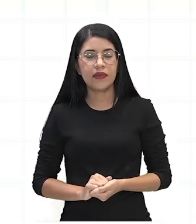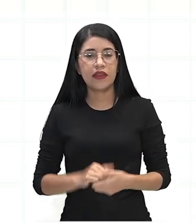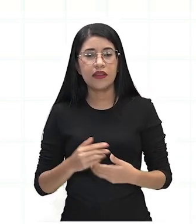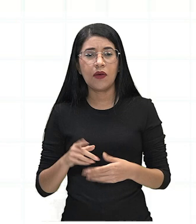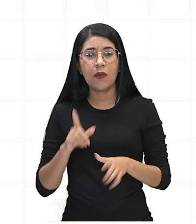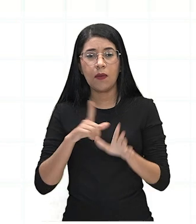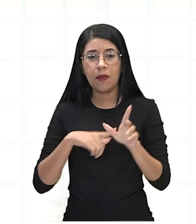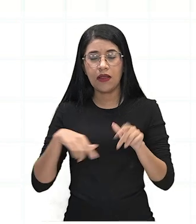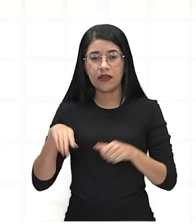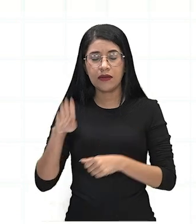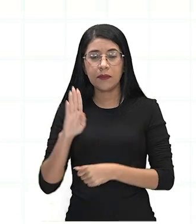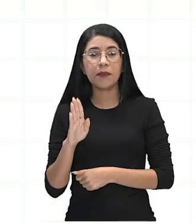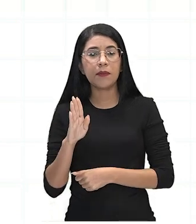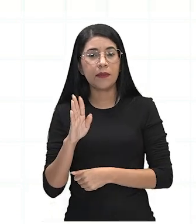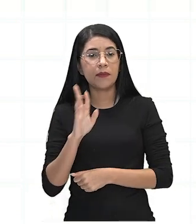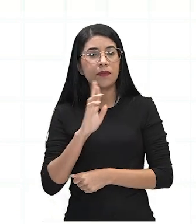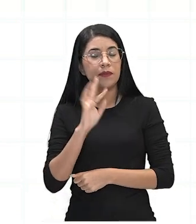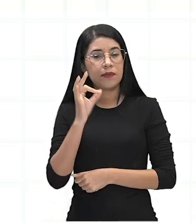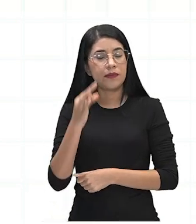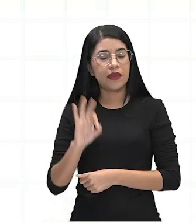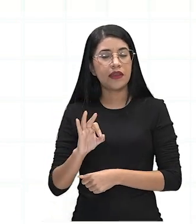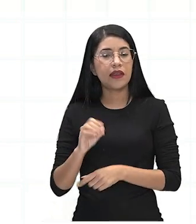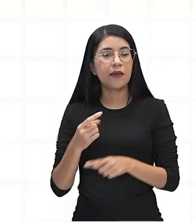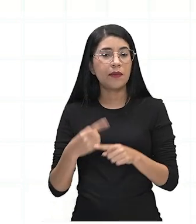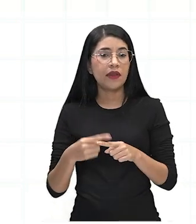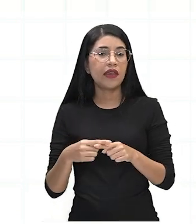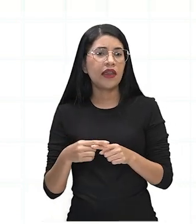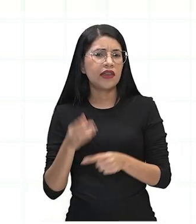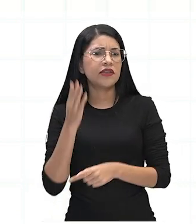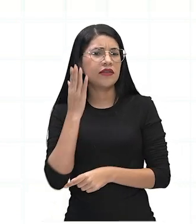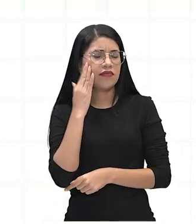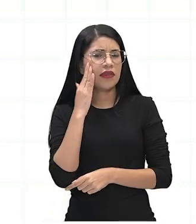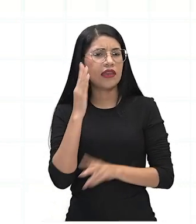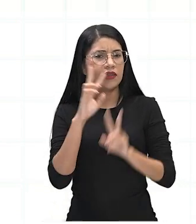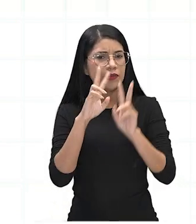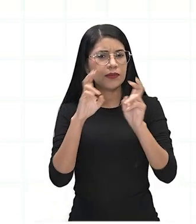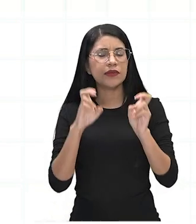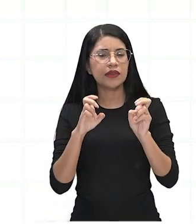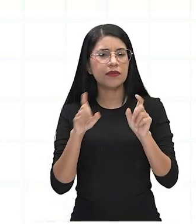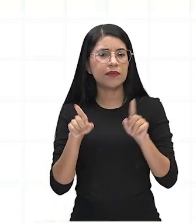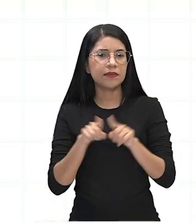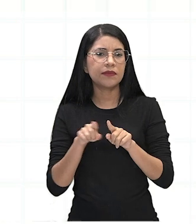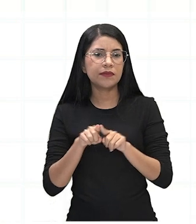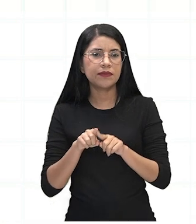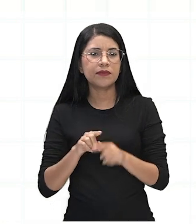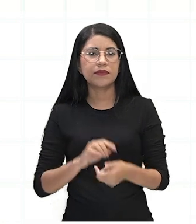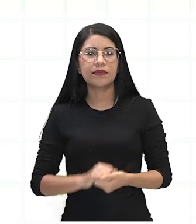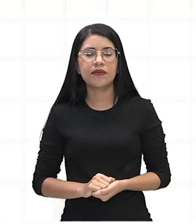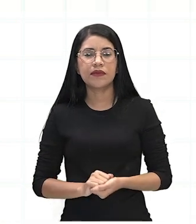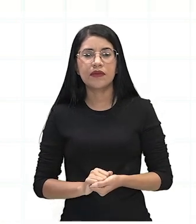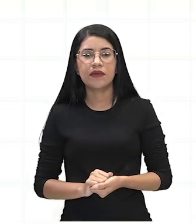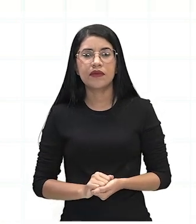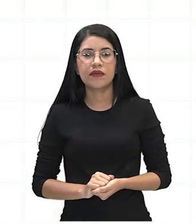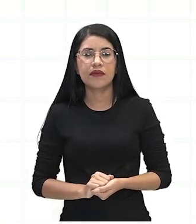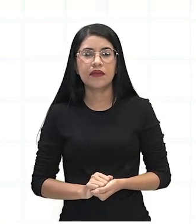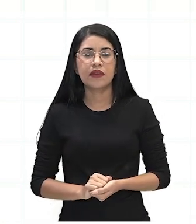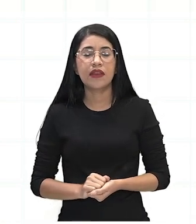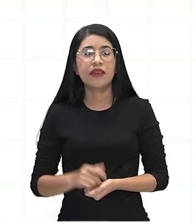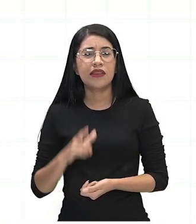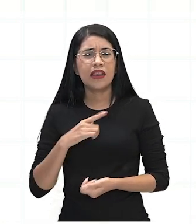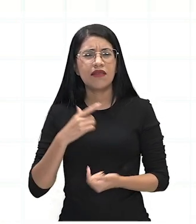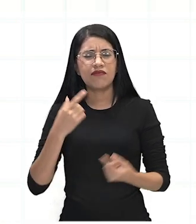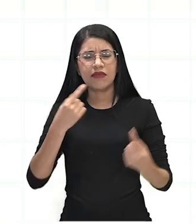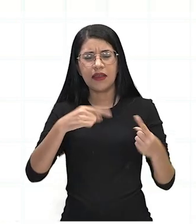letra B, tá? Porque nós estamos por dentro desse assunto, certo? E a gente sabe que existem muitos